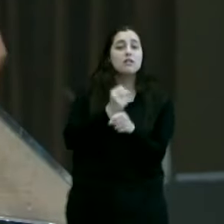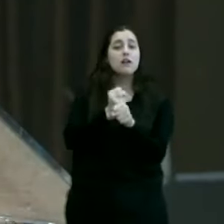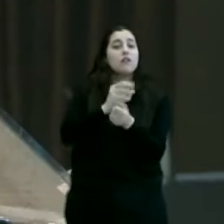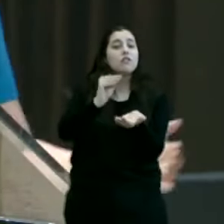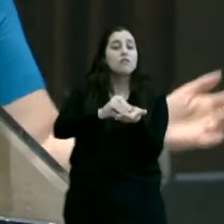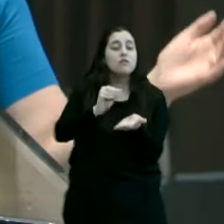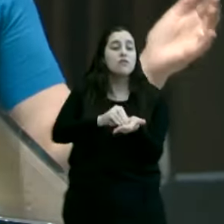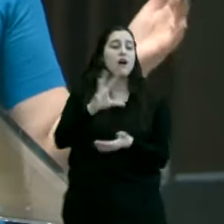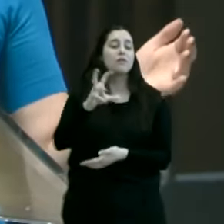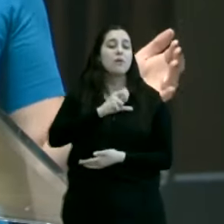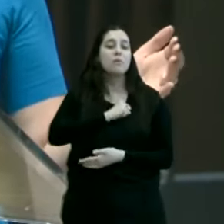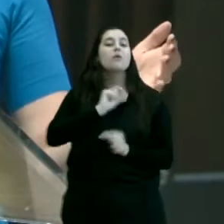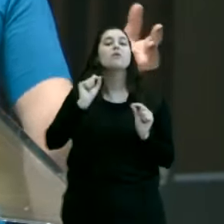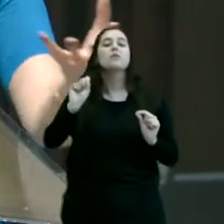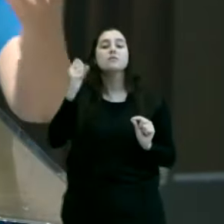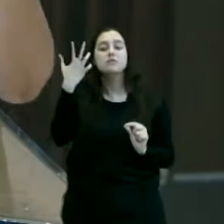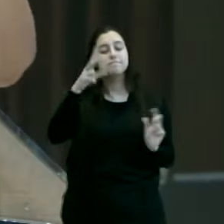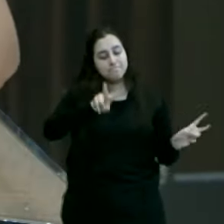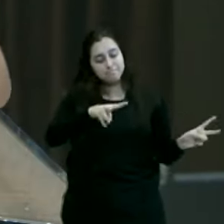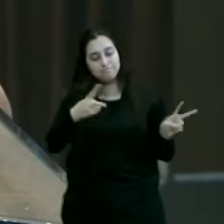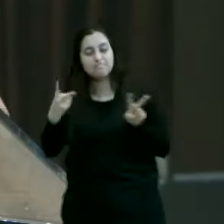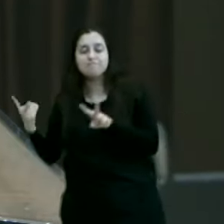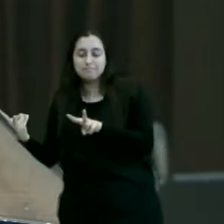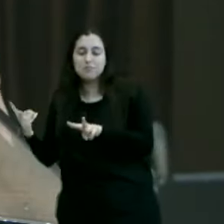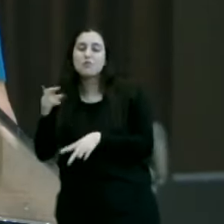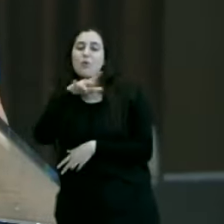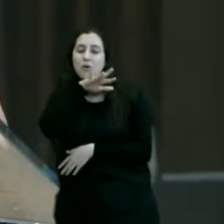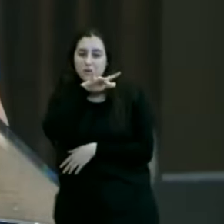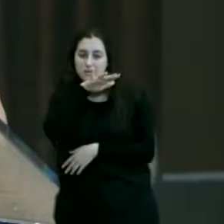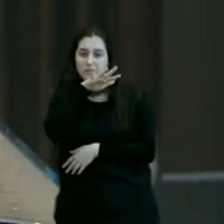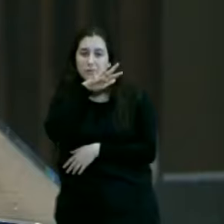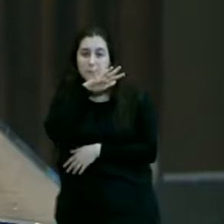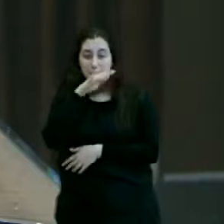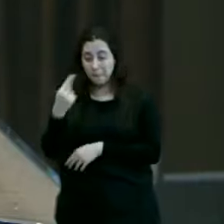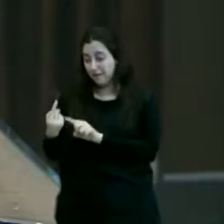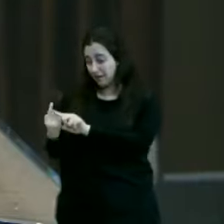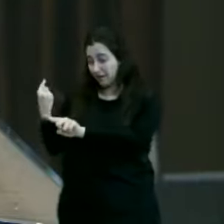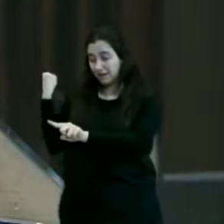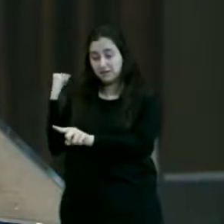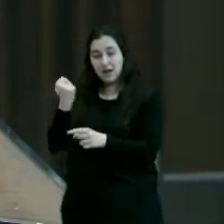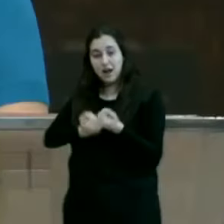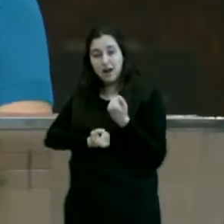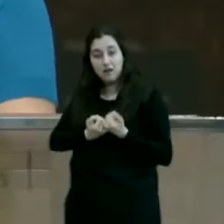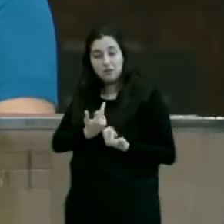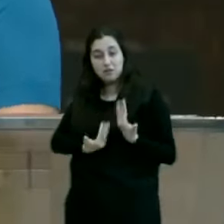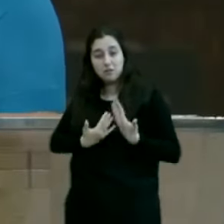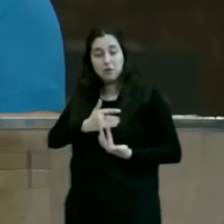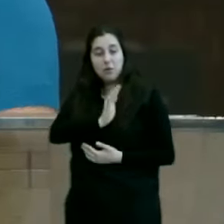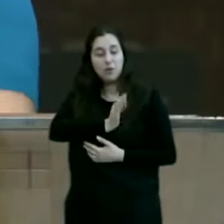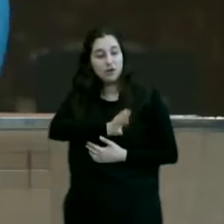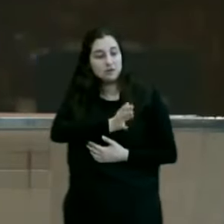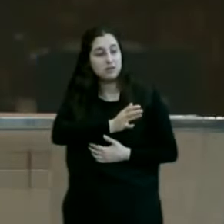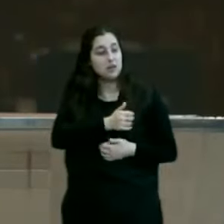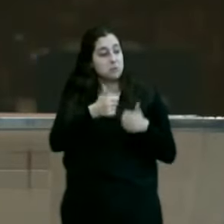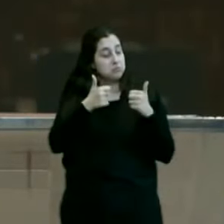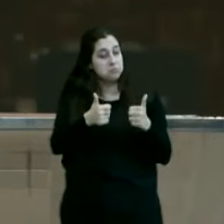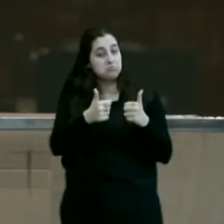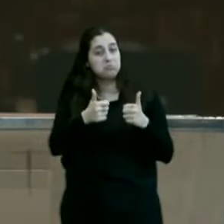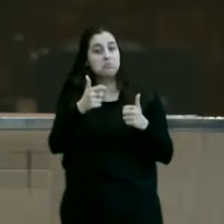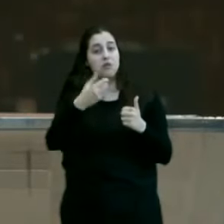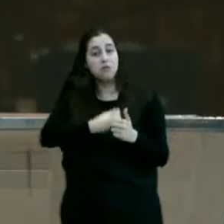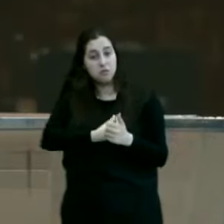se desconfigurou, e aquele ardor do avivamento do coração que